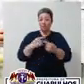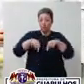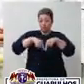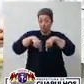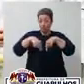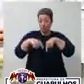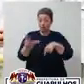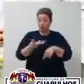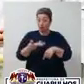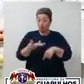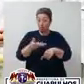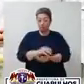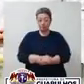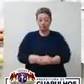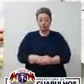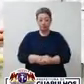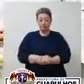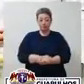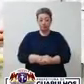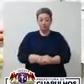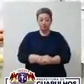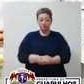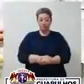Liga na velocidade rápida.